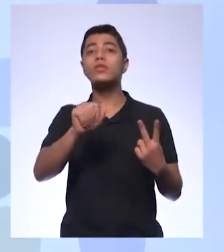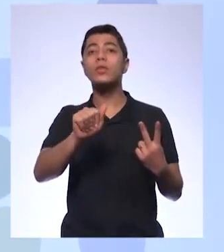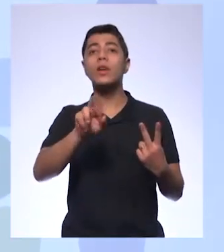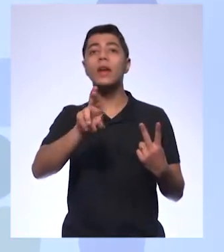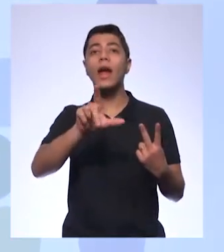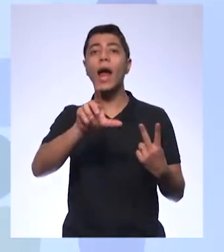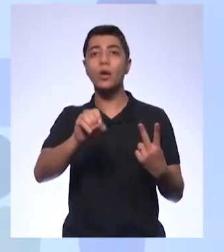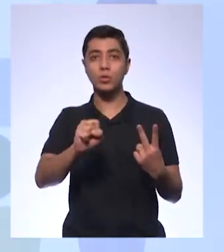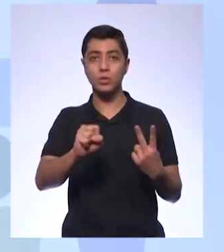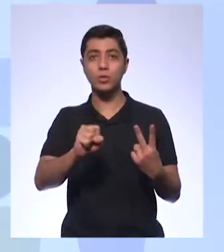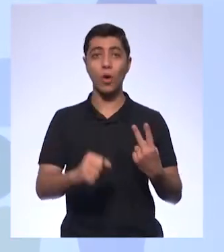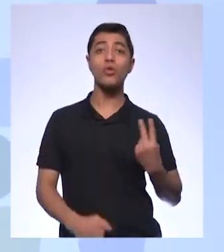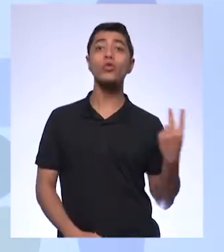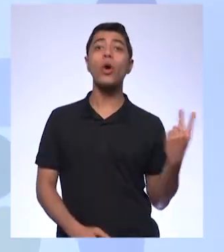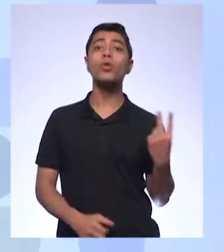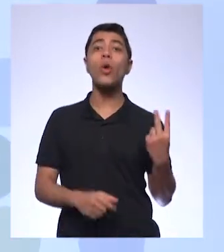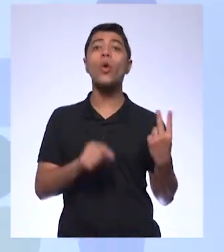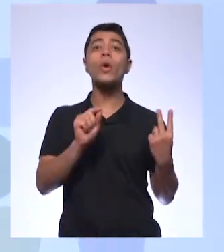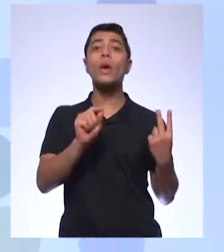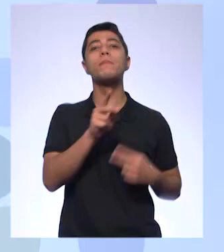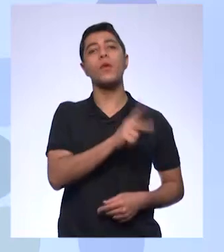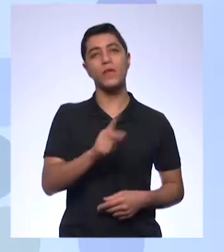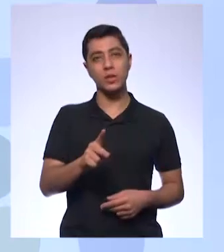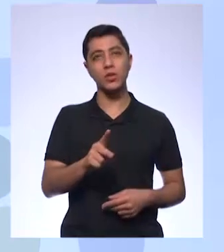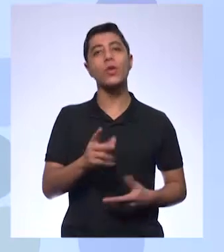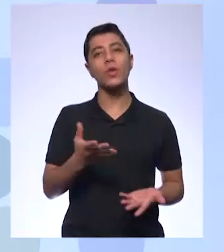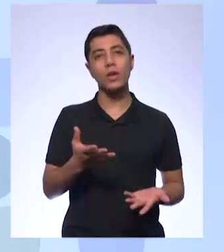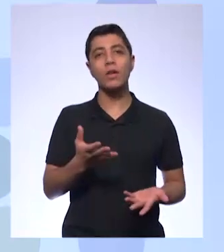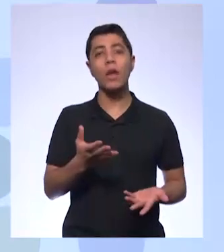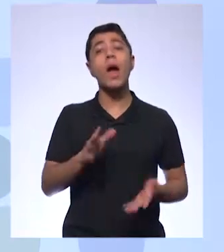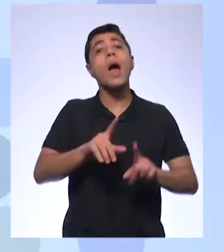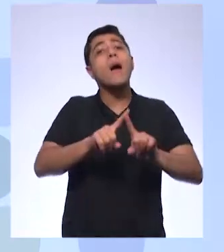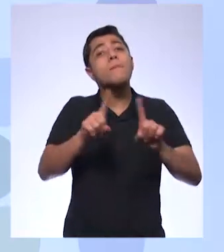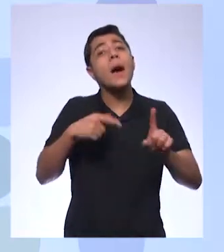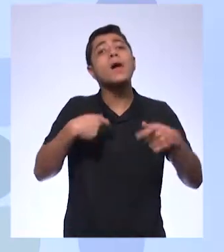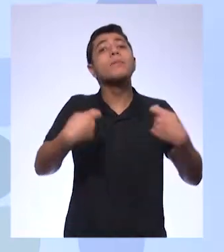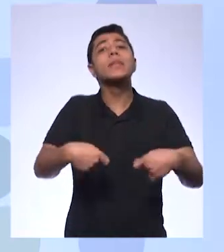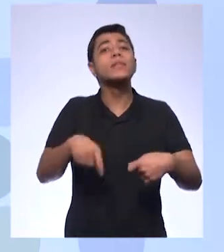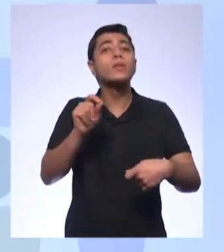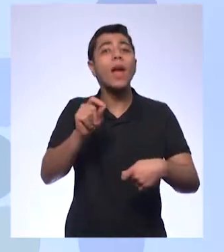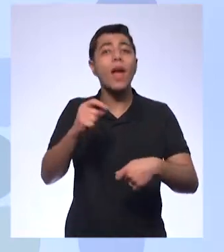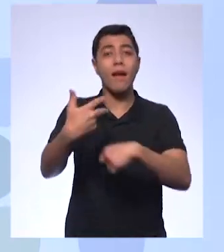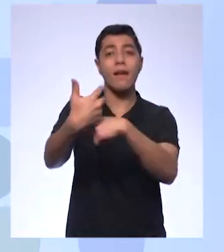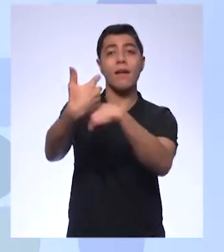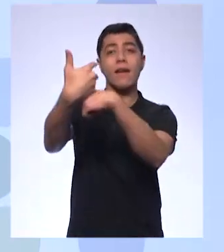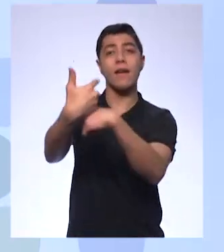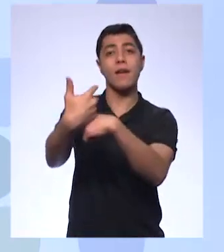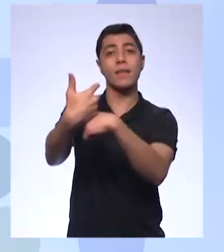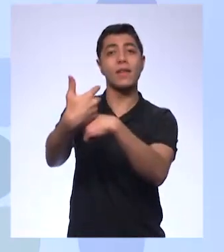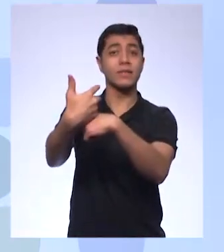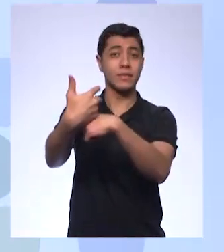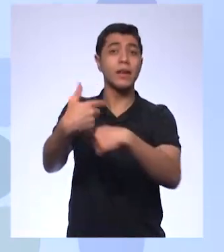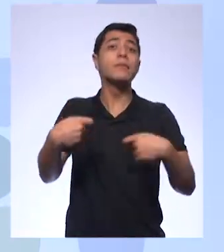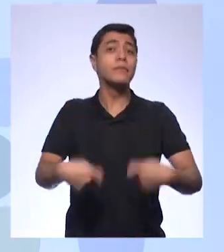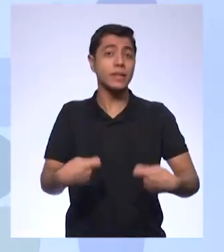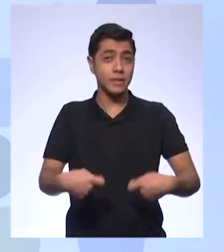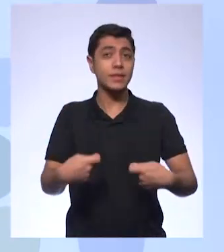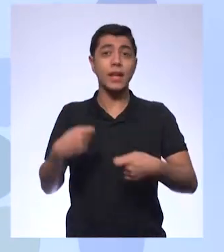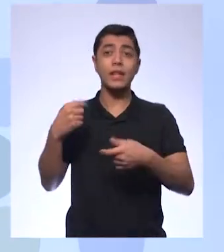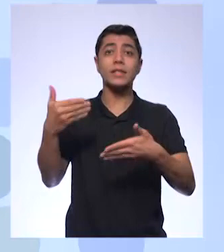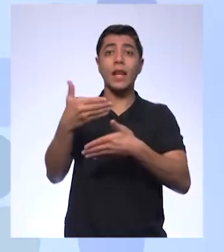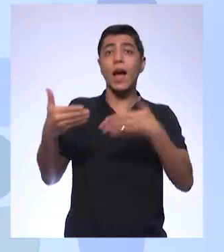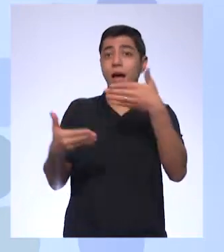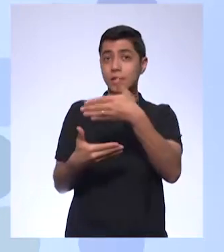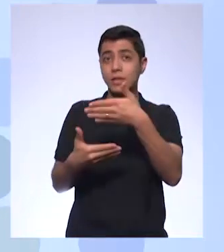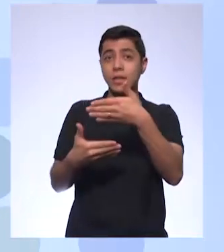Nós dependemos de câmeras, de computadores, o passador de slides. Tem toda uma equipe de produção aqui com a